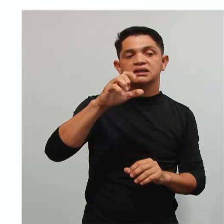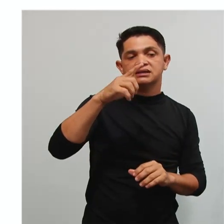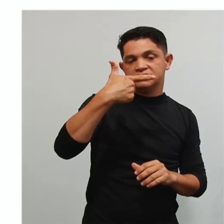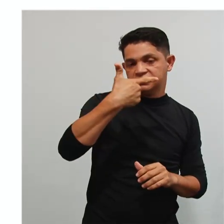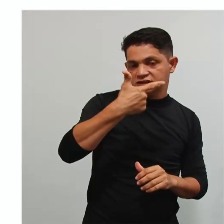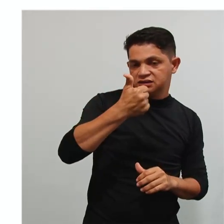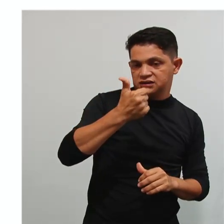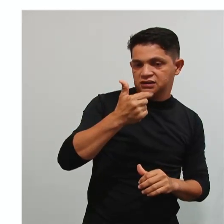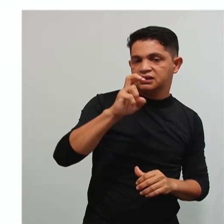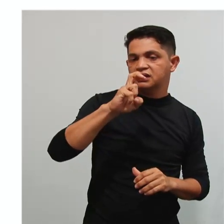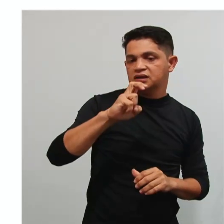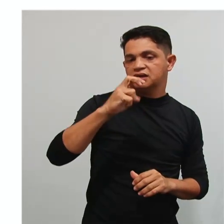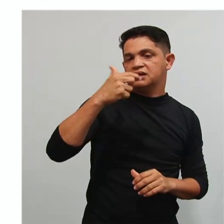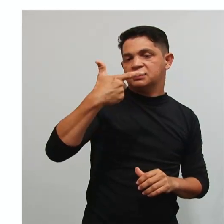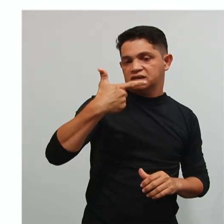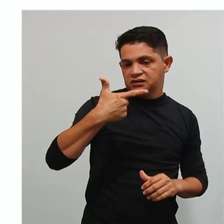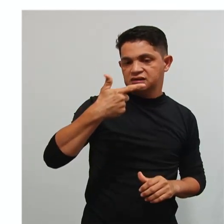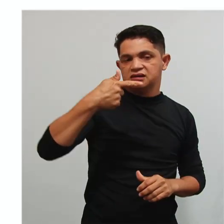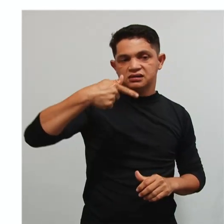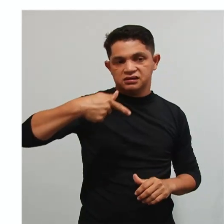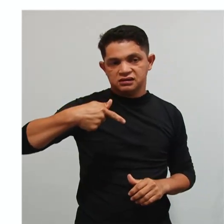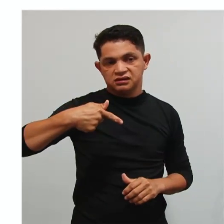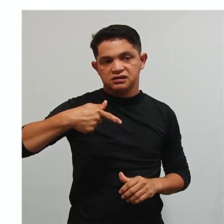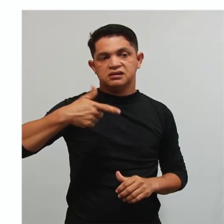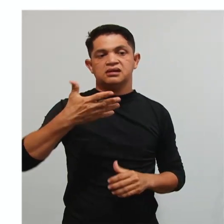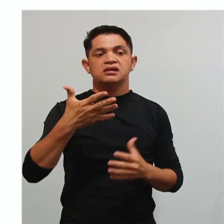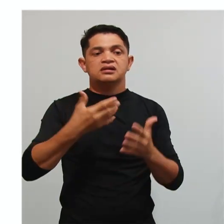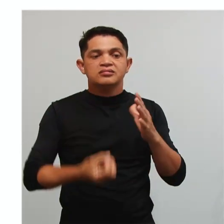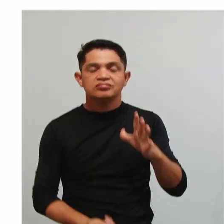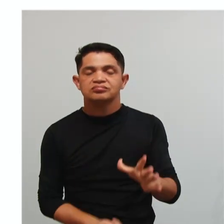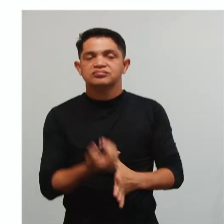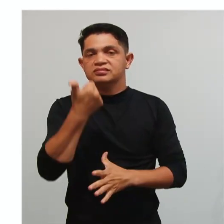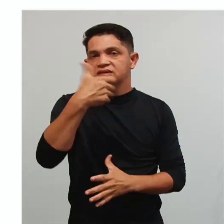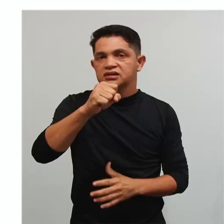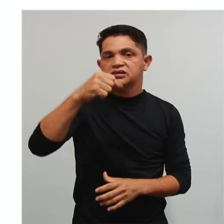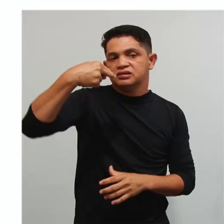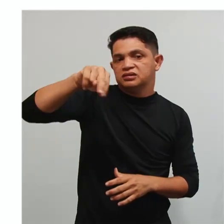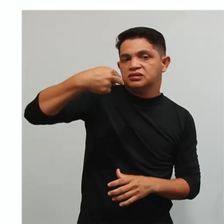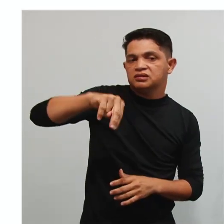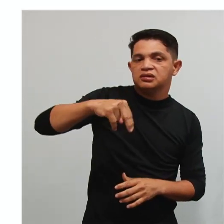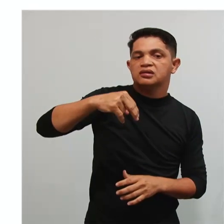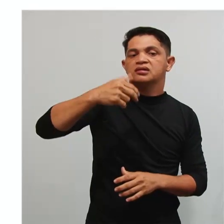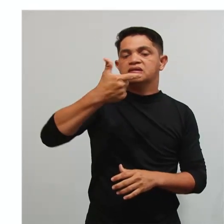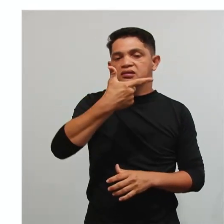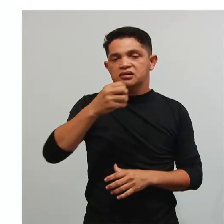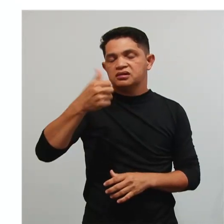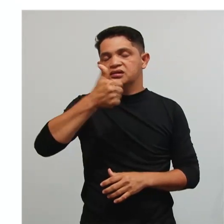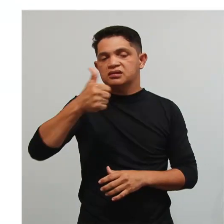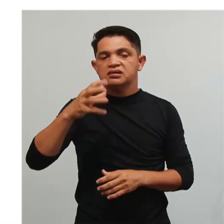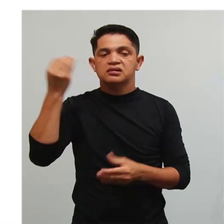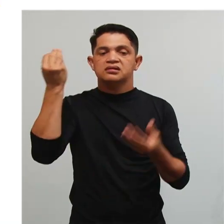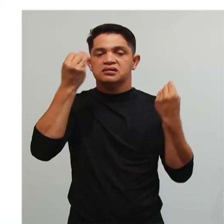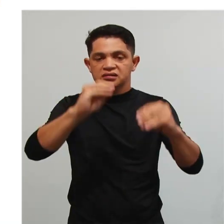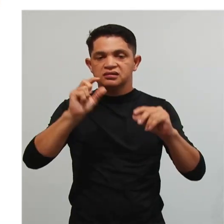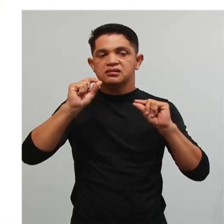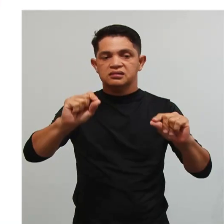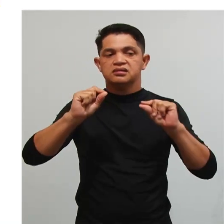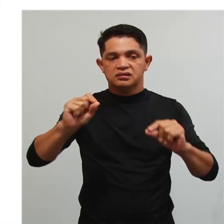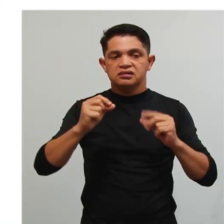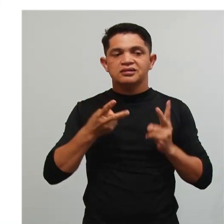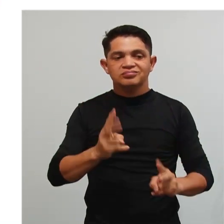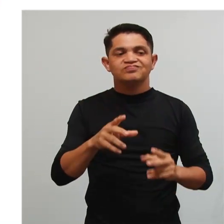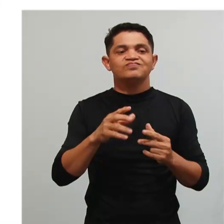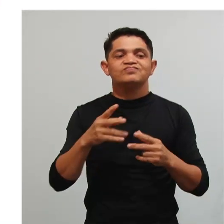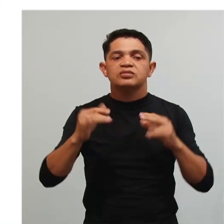12.527, de 18 de novembro de 2011, sugere-se a publicação da ata para consulta na página